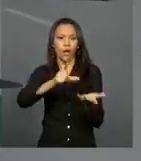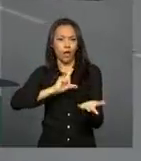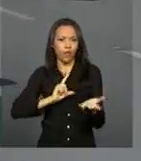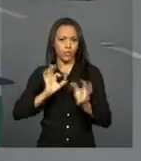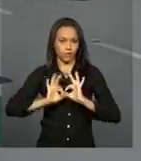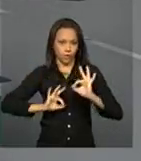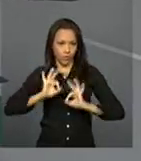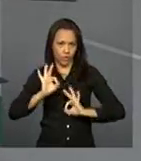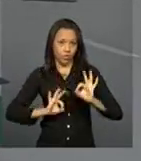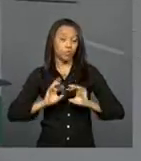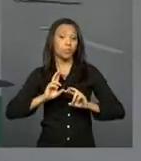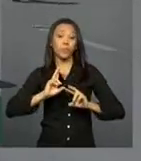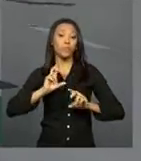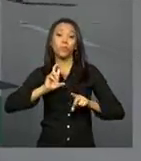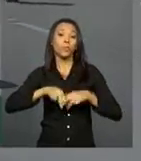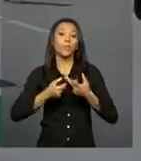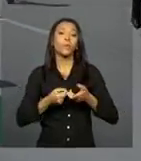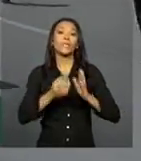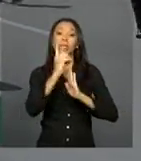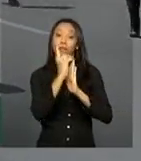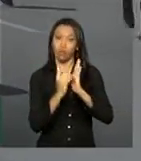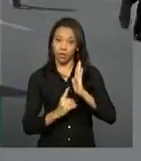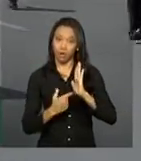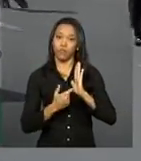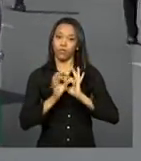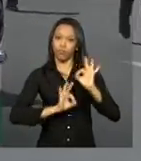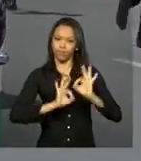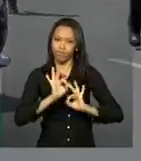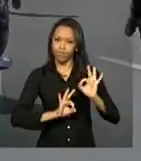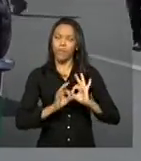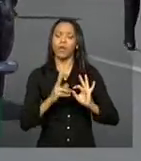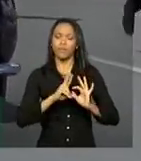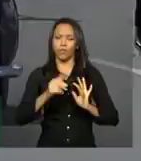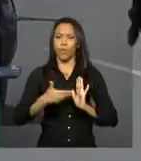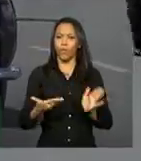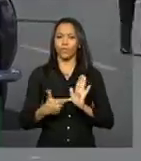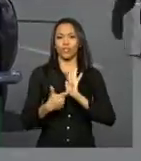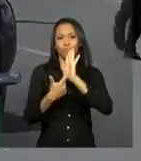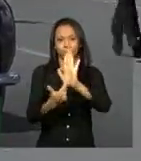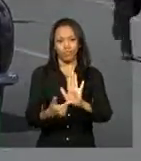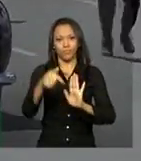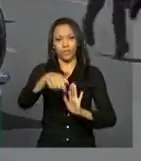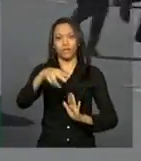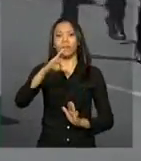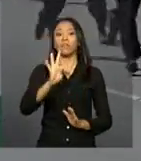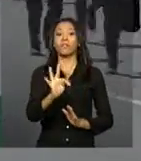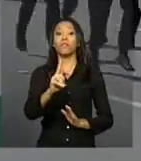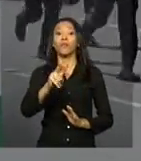meio de decreto. E a gente vai mostrar tudo isso aqui na TVNBR.